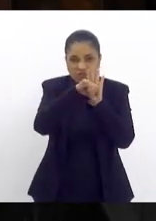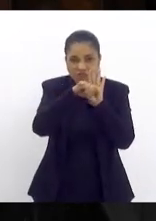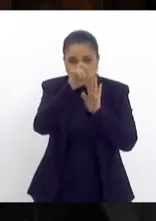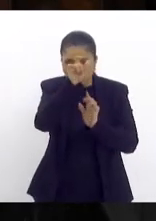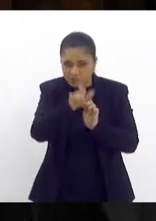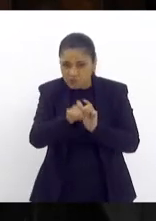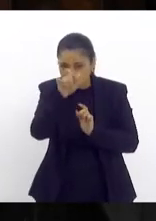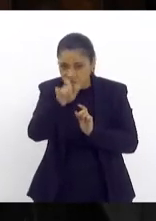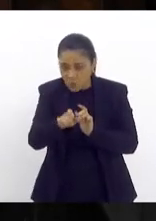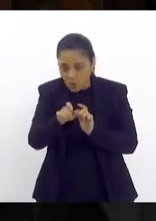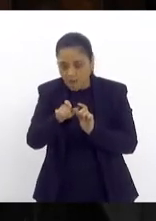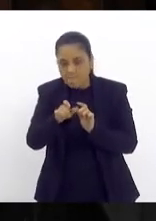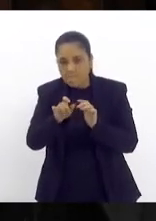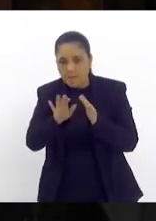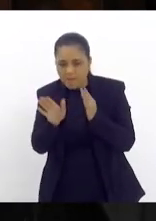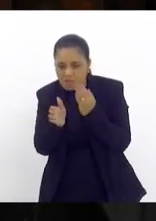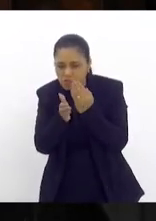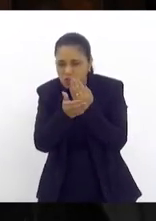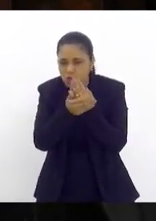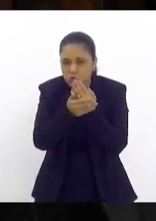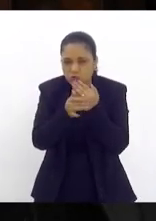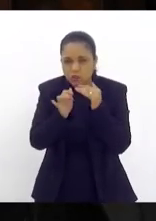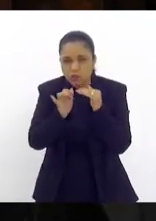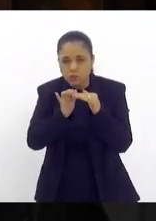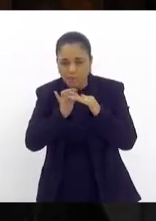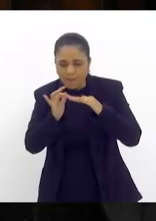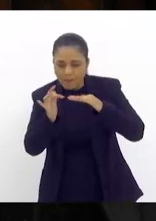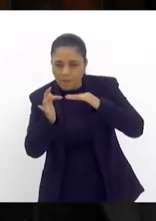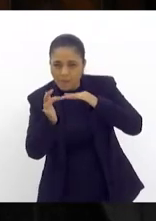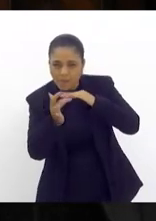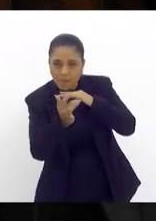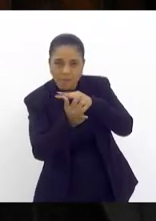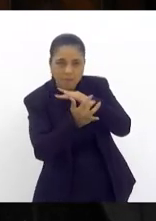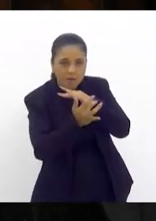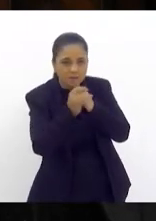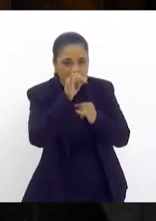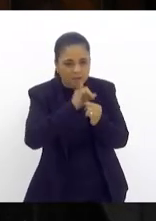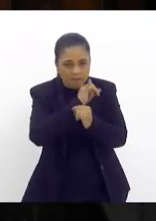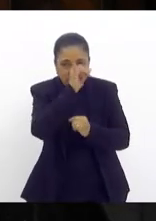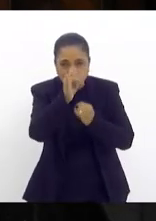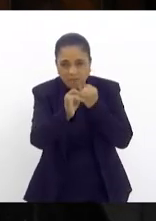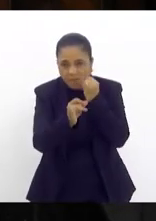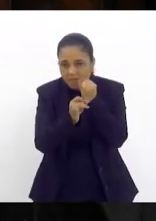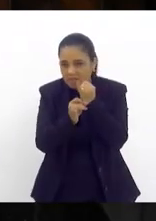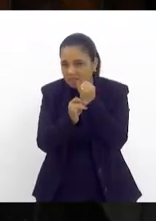se manifestam sobre seus intentos